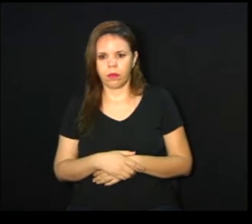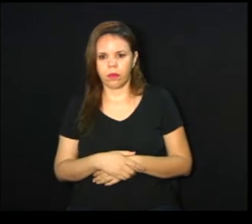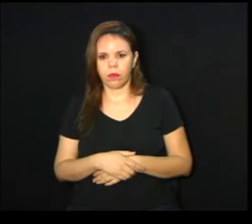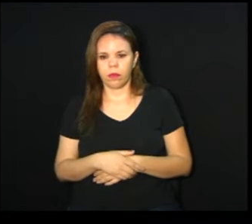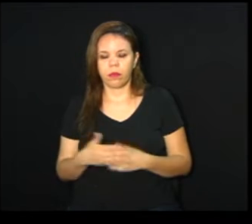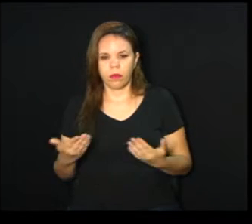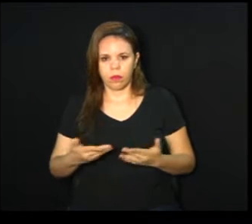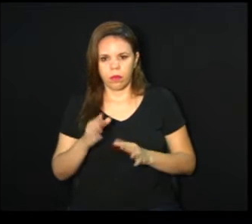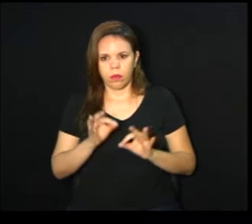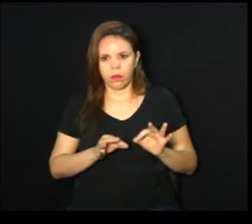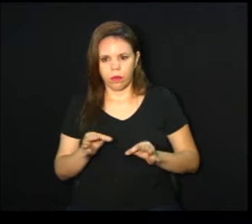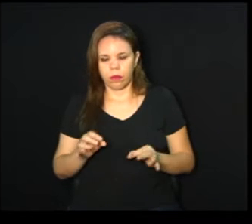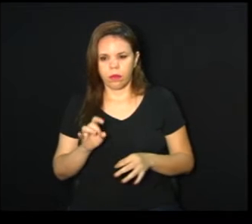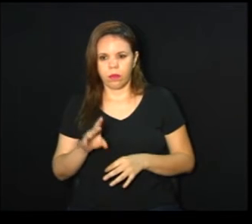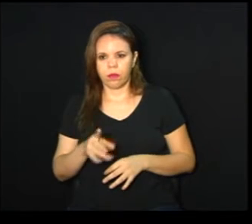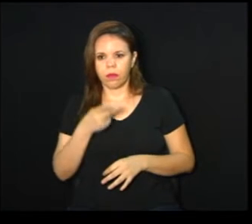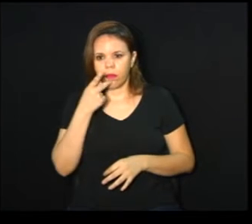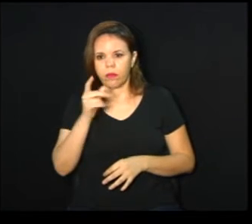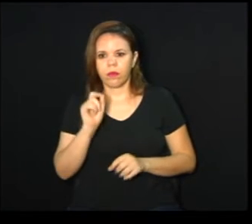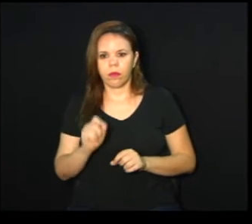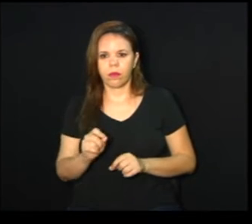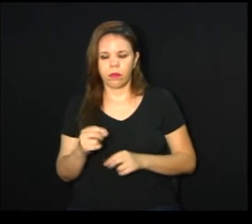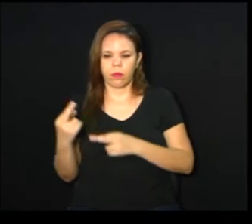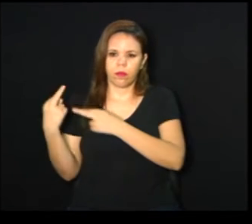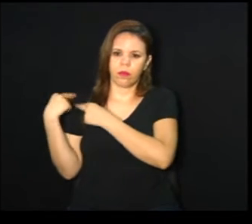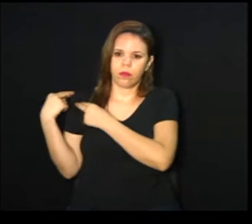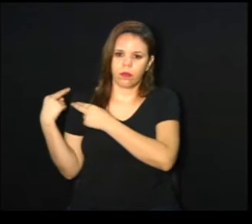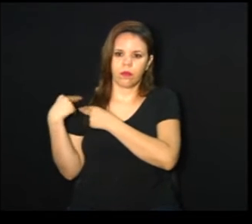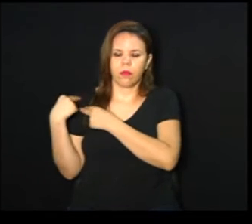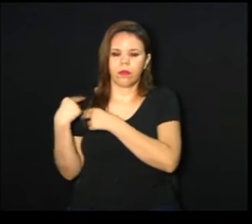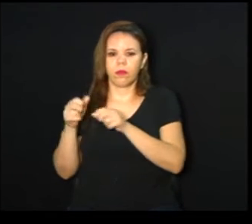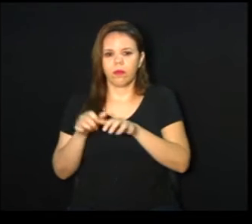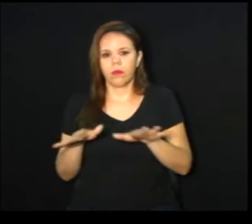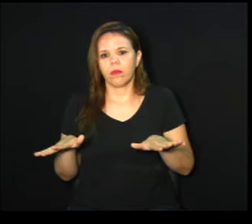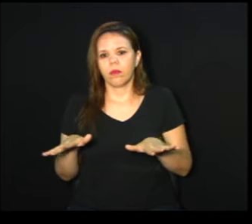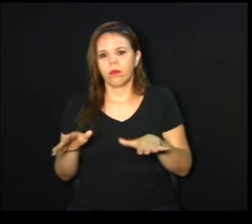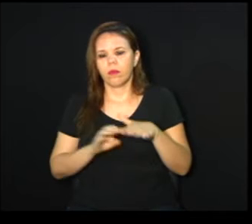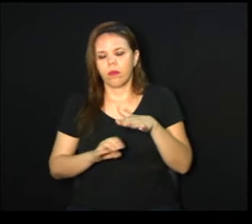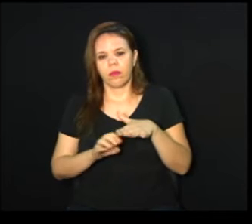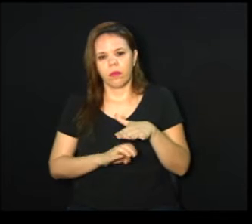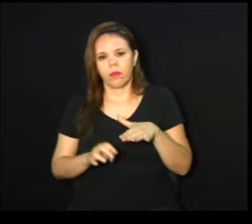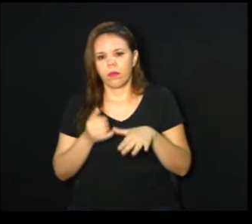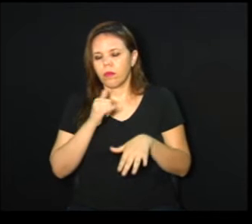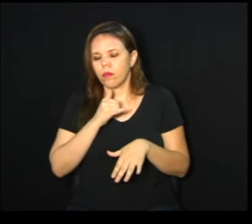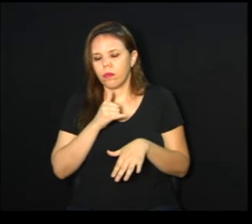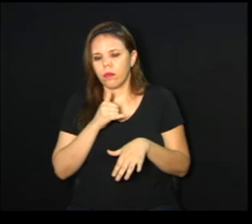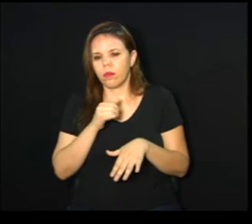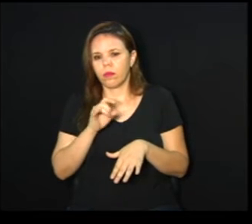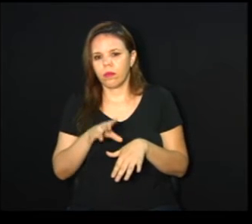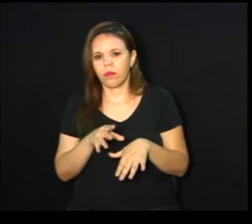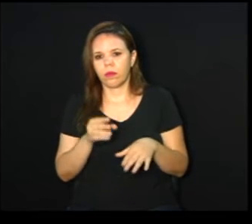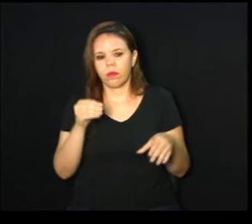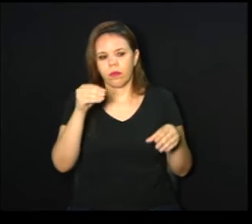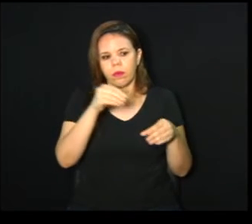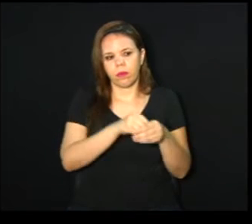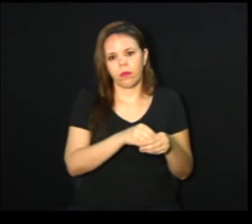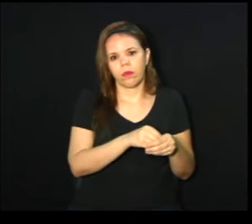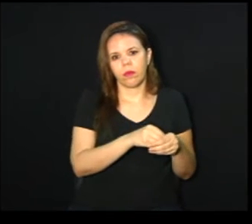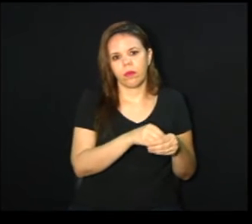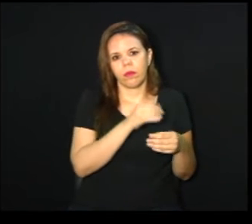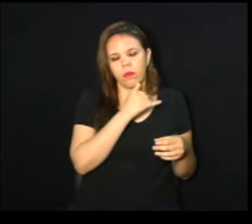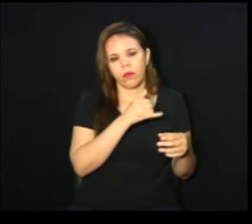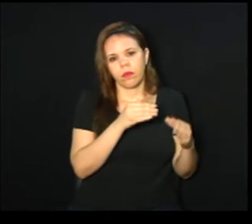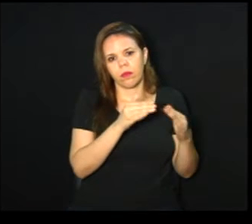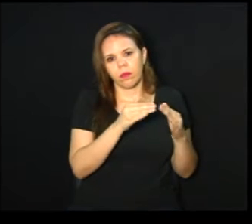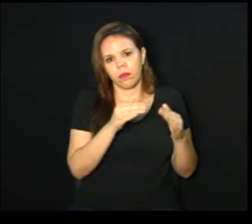hoje a regulamentação ela só diz que a responsabilidade da distribuidora é do medidor para a sua rede. A partir do